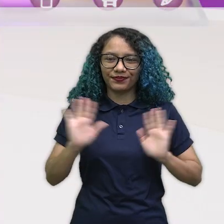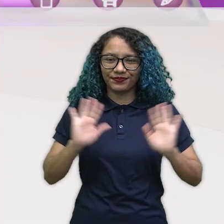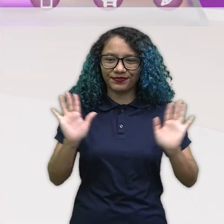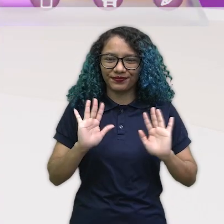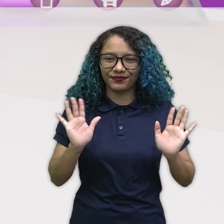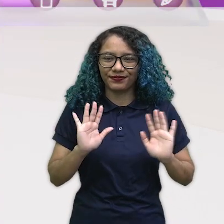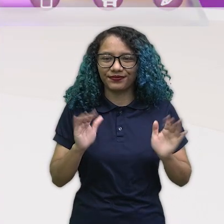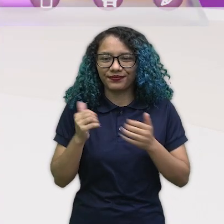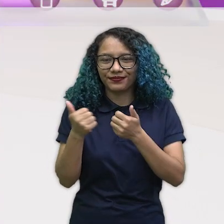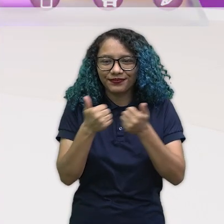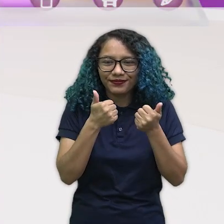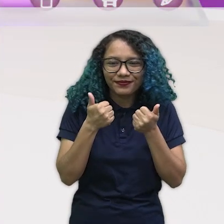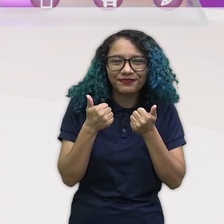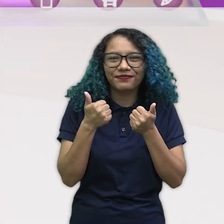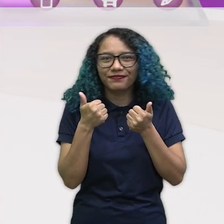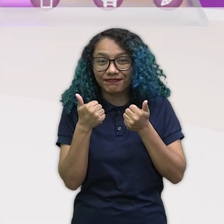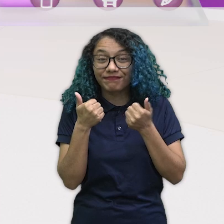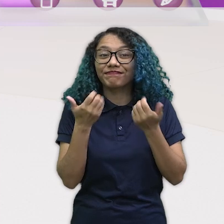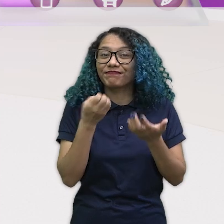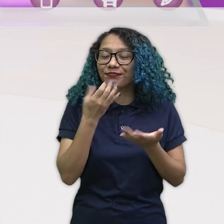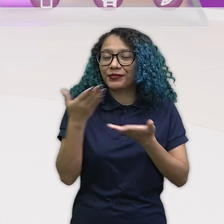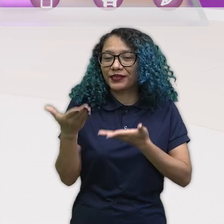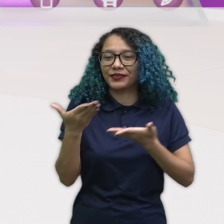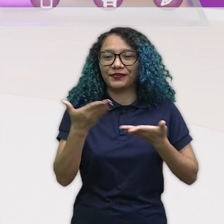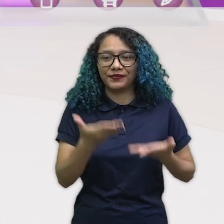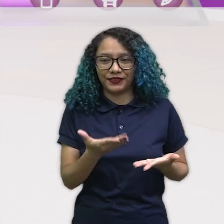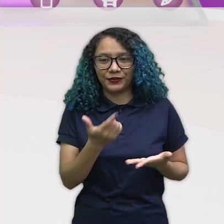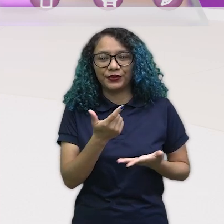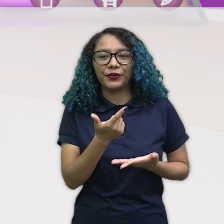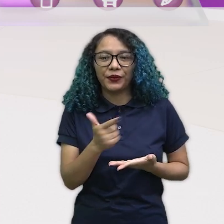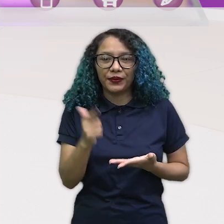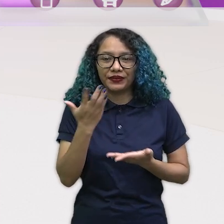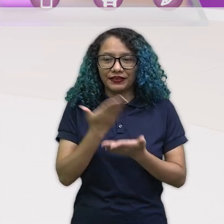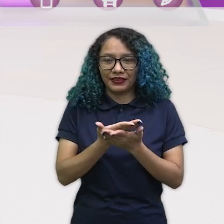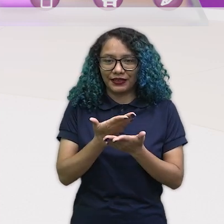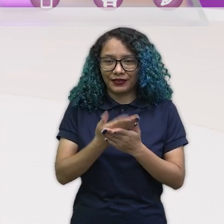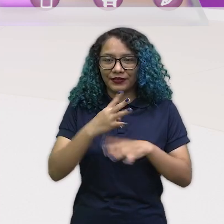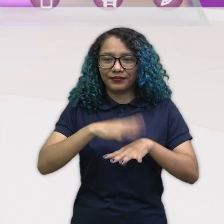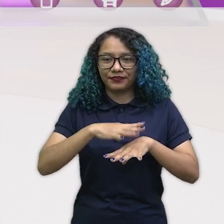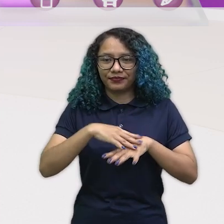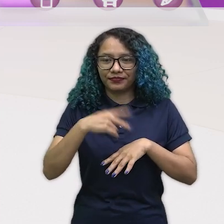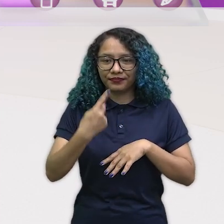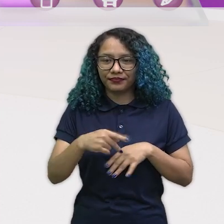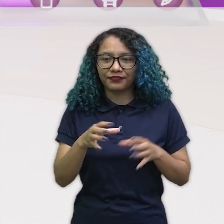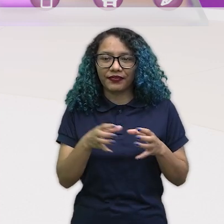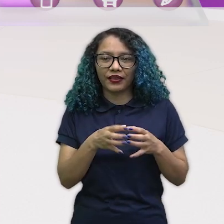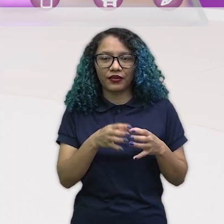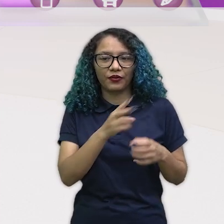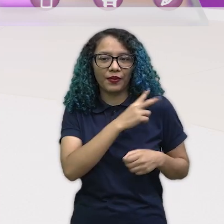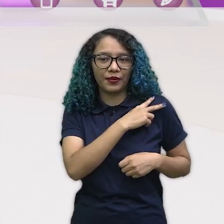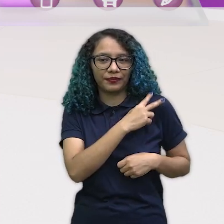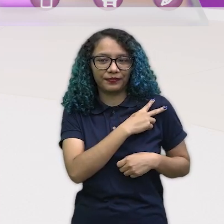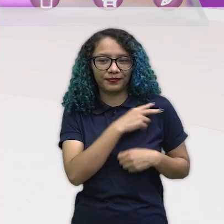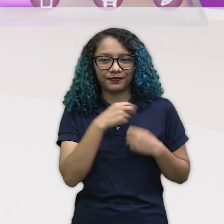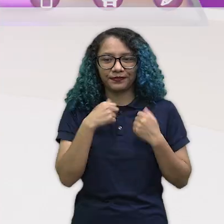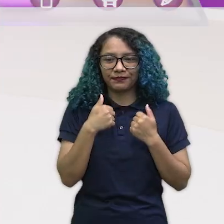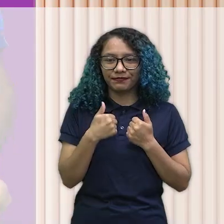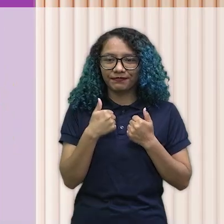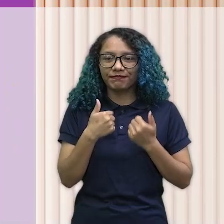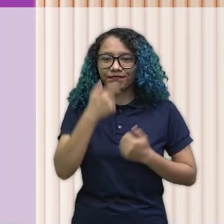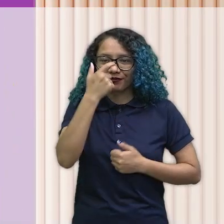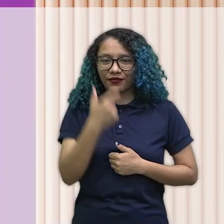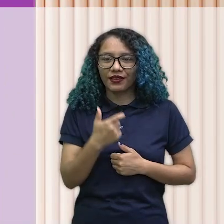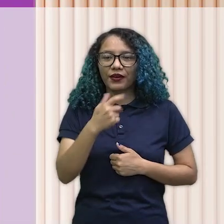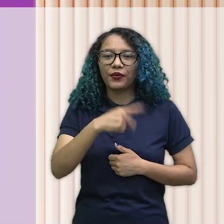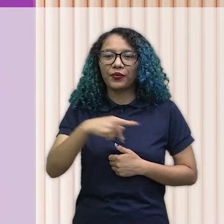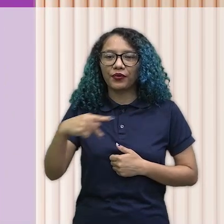Olá, pessoal, tudo bem com vocês? Sejam todos bem-vindos a mais uma aula de matemática aqui na segunda série do ensino médio.